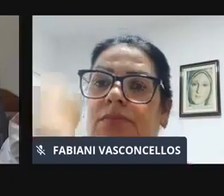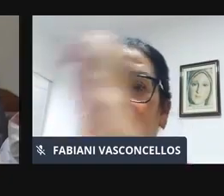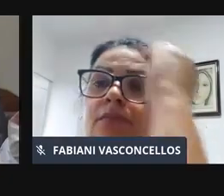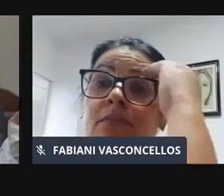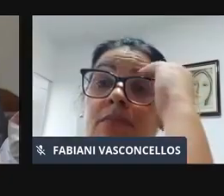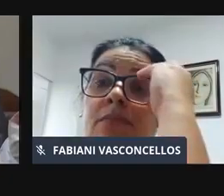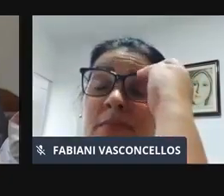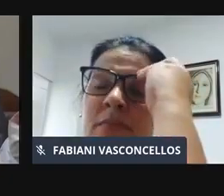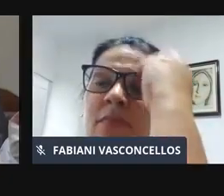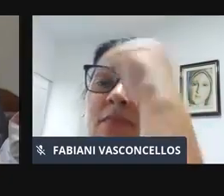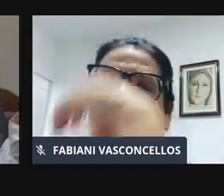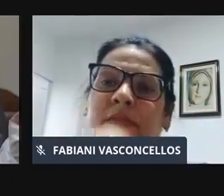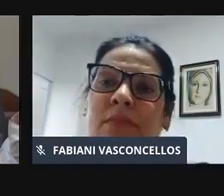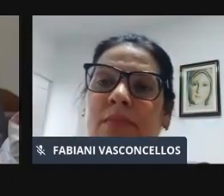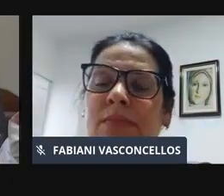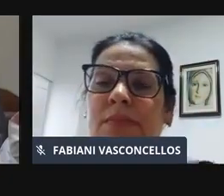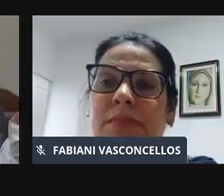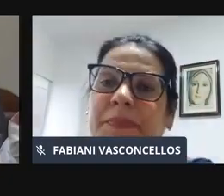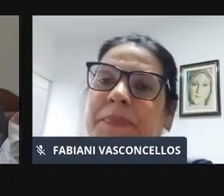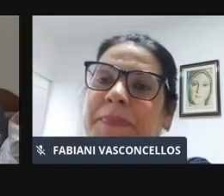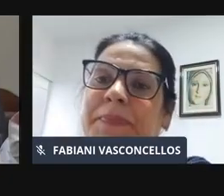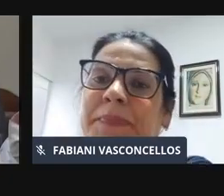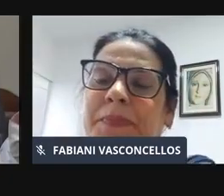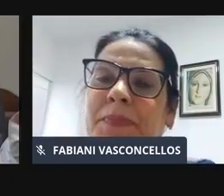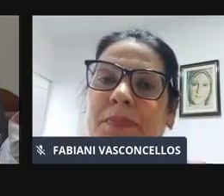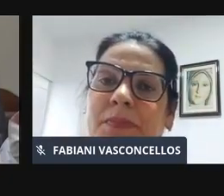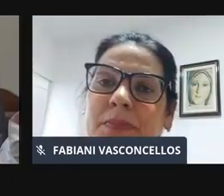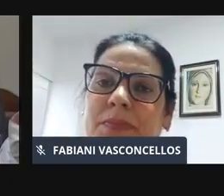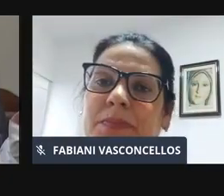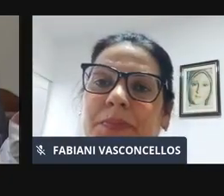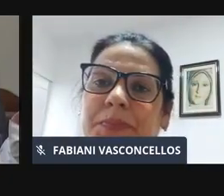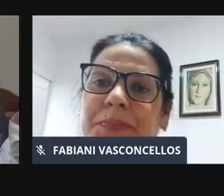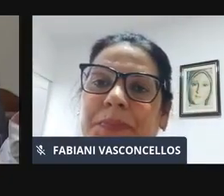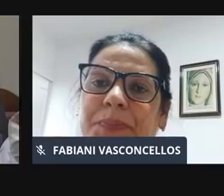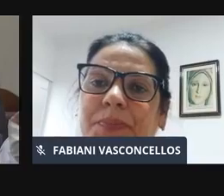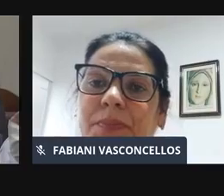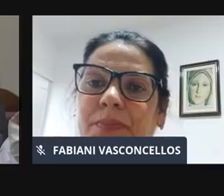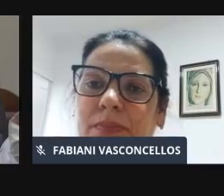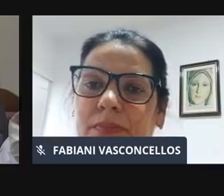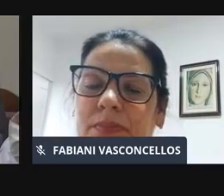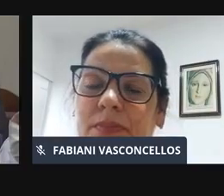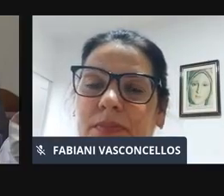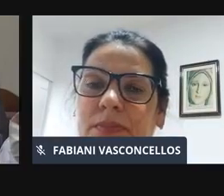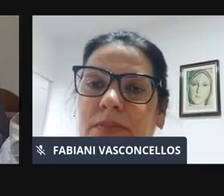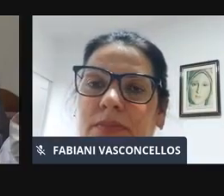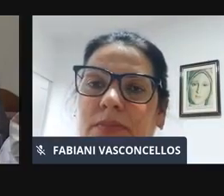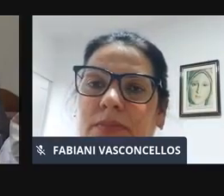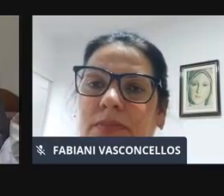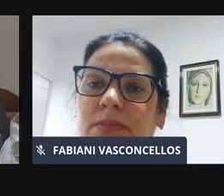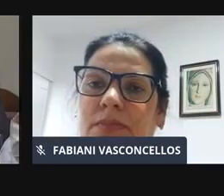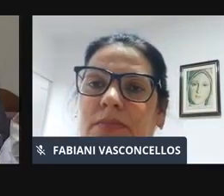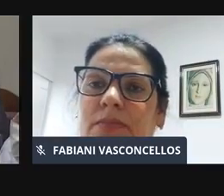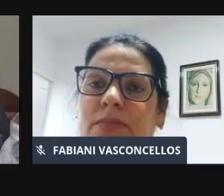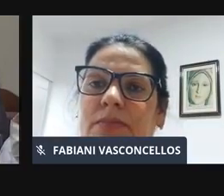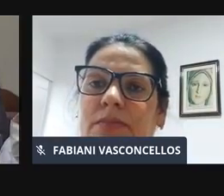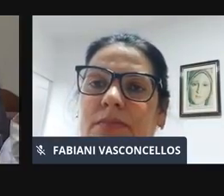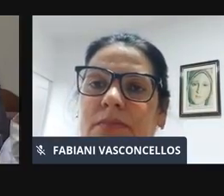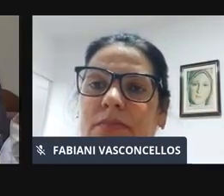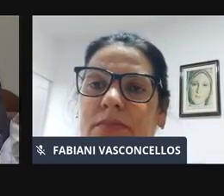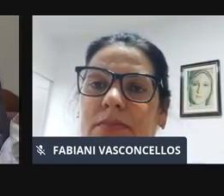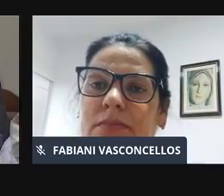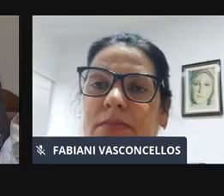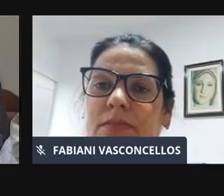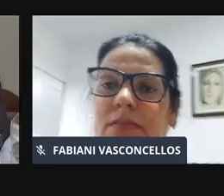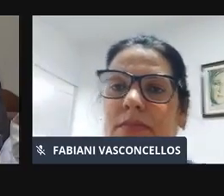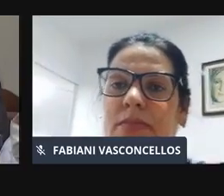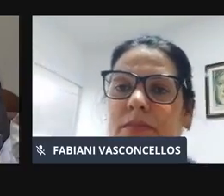BNDES sequer sabia do avanço da situação judicial que hoje Valença se encontra no seu serviço de abastecimento de água, com